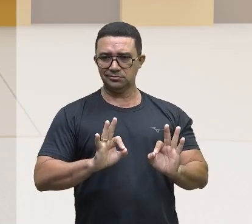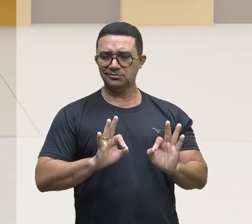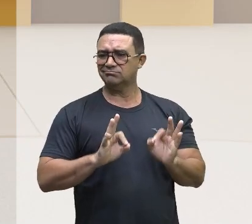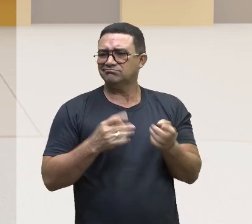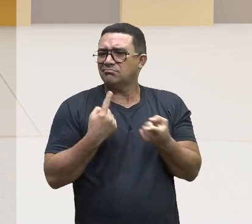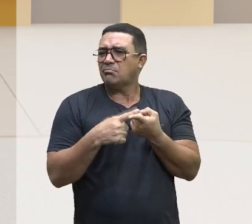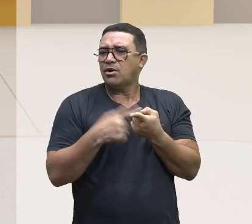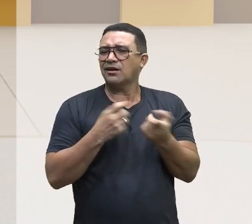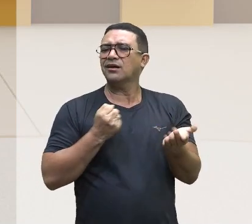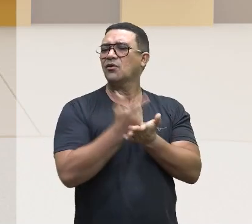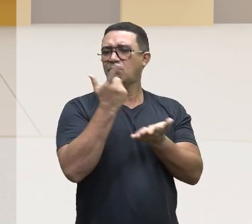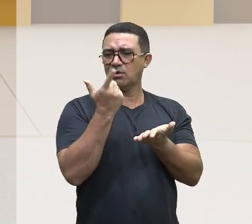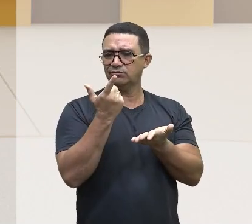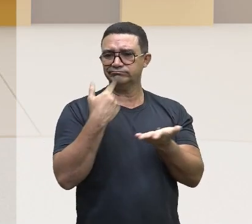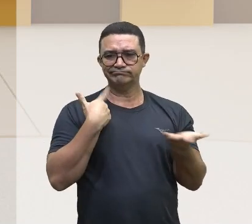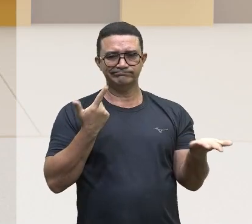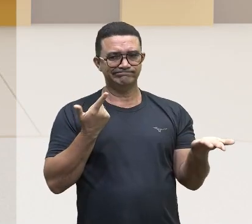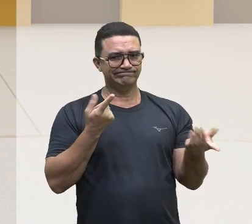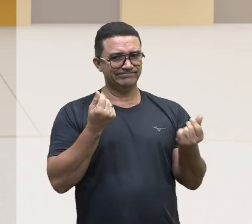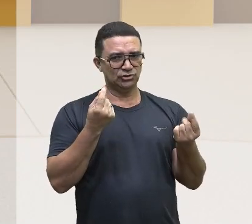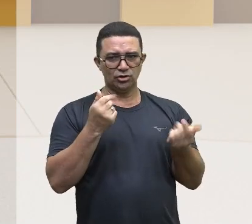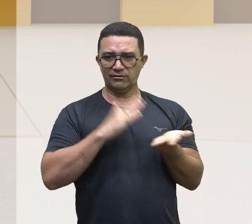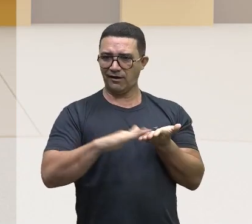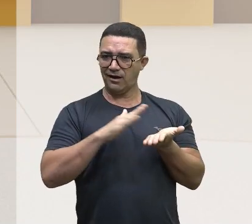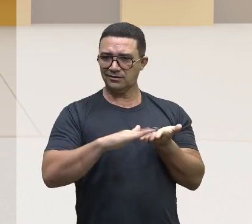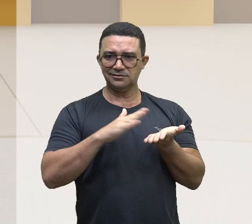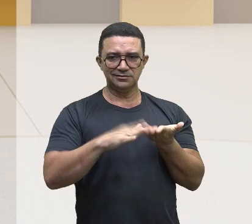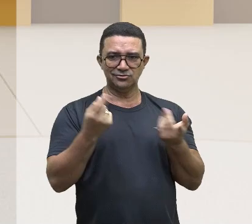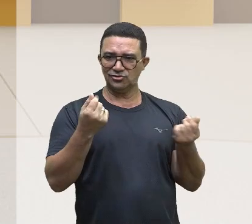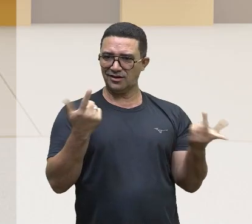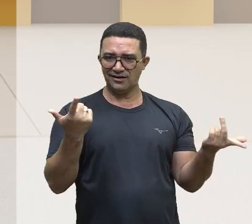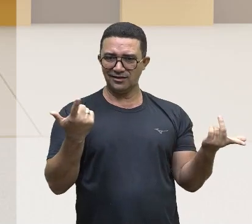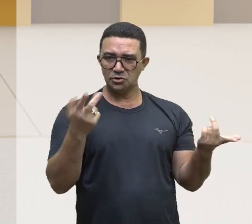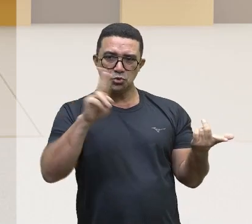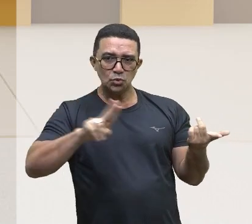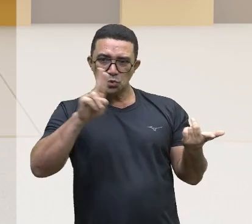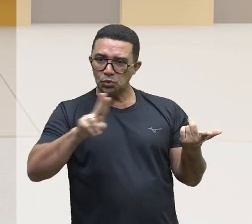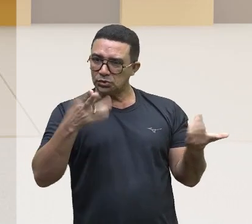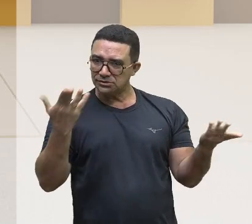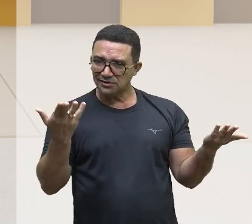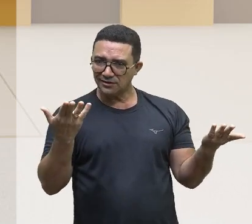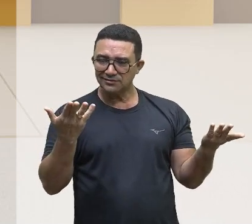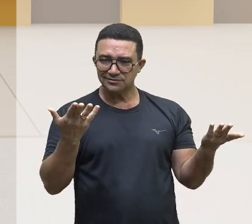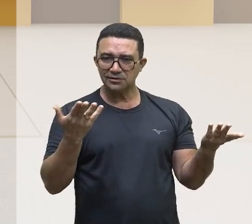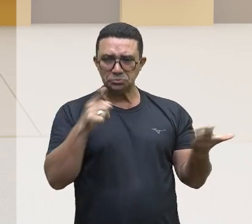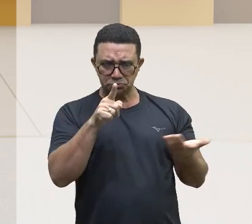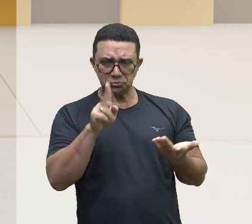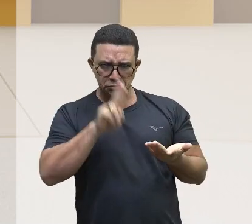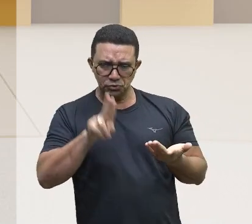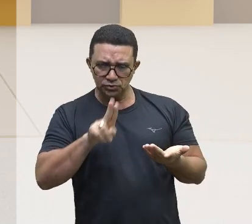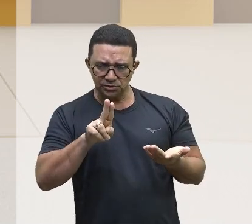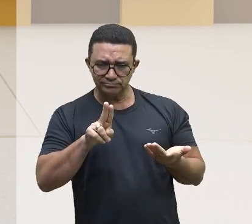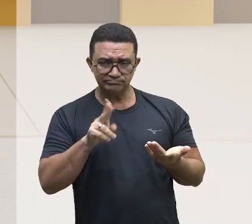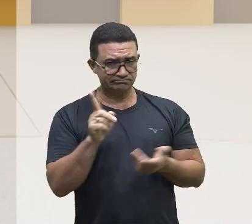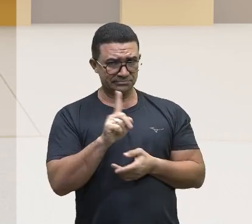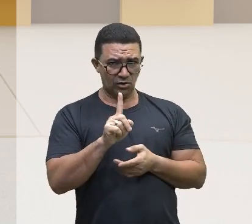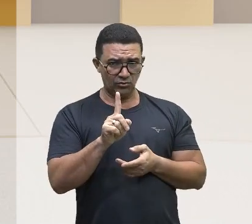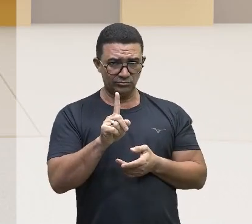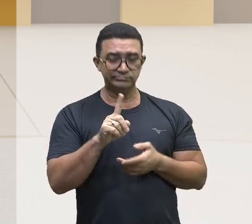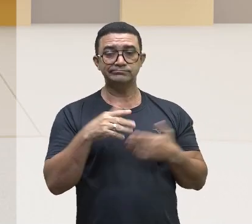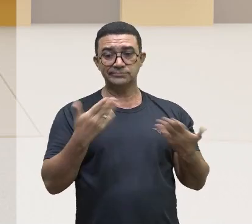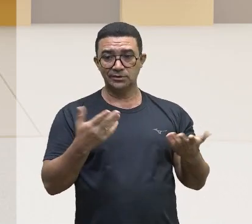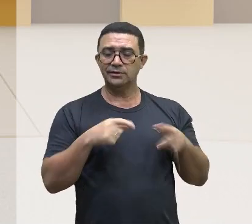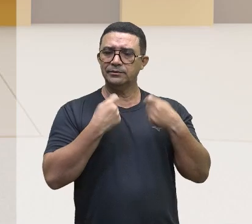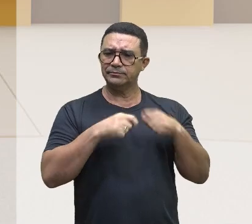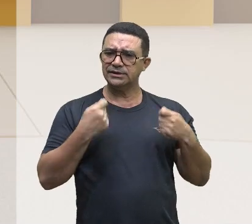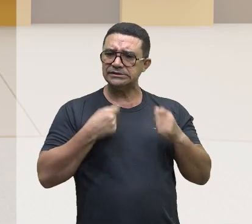comprado? Foi gasto dinheiro ali, não é verdade? E você usou? Você está usando? Não. Por isso que a gente